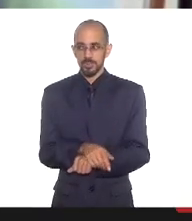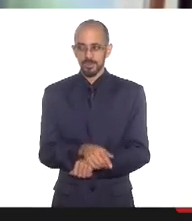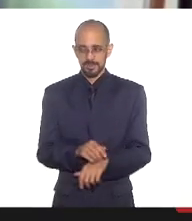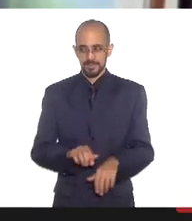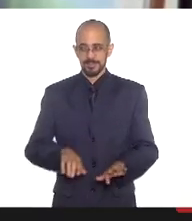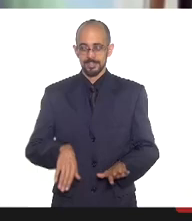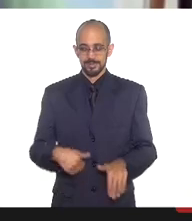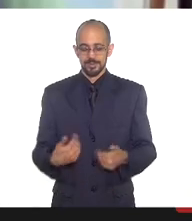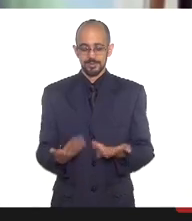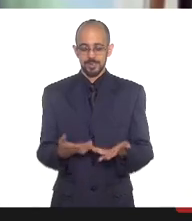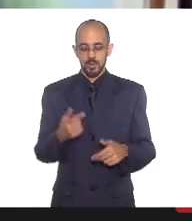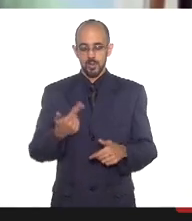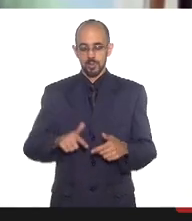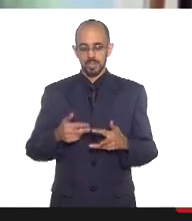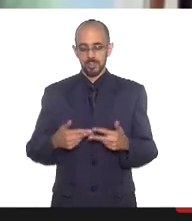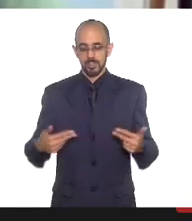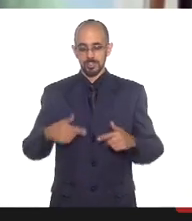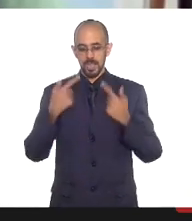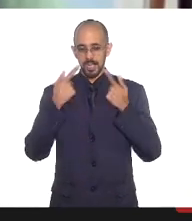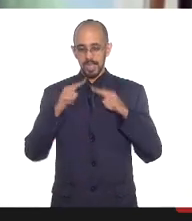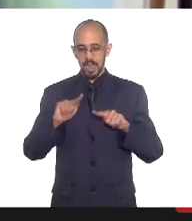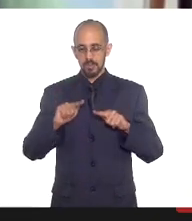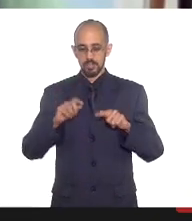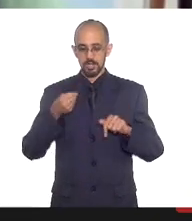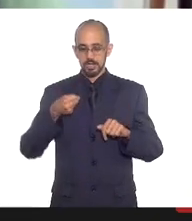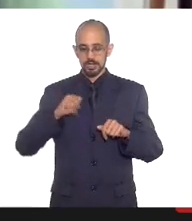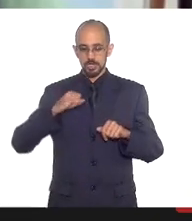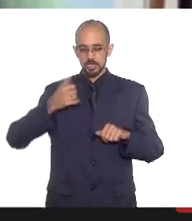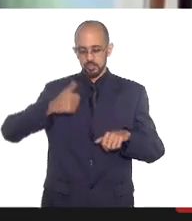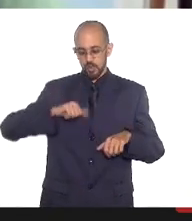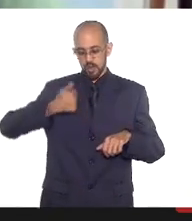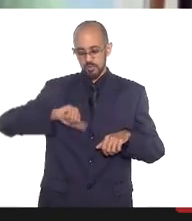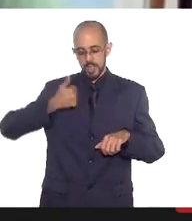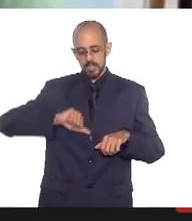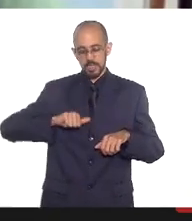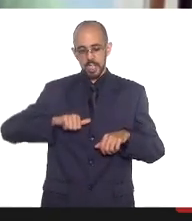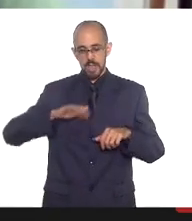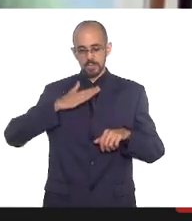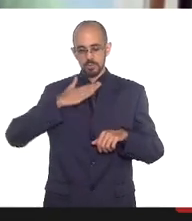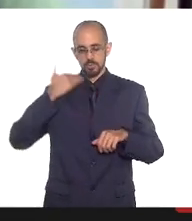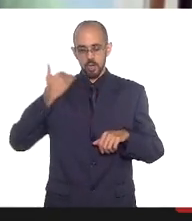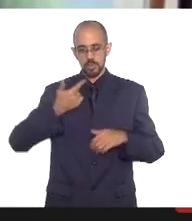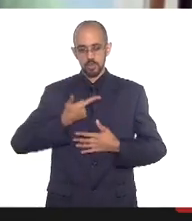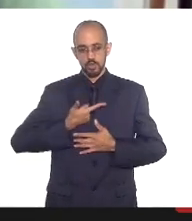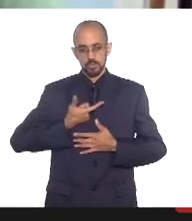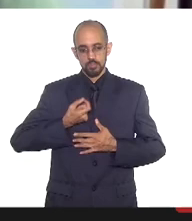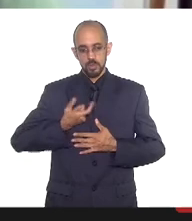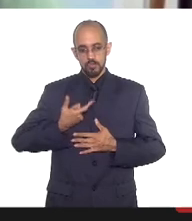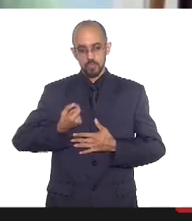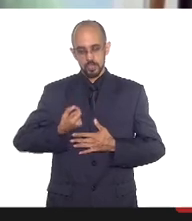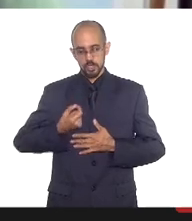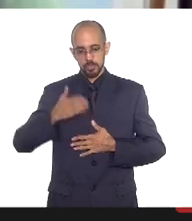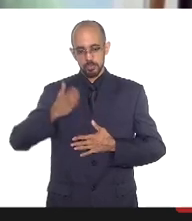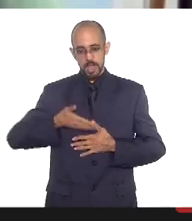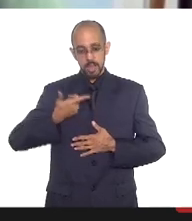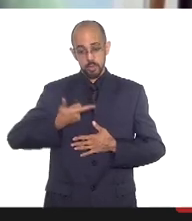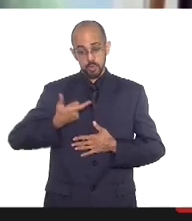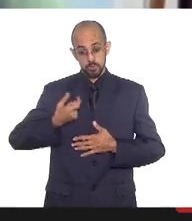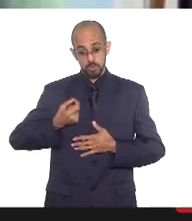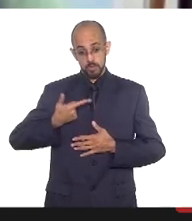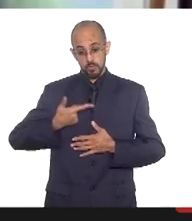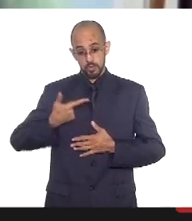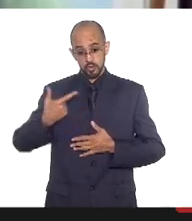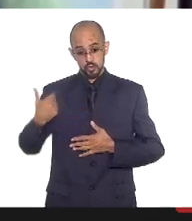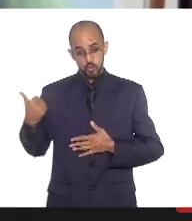outra coisa extremamente Grave Se nós formos analisar as mortes 2020/2021 nós vamos